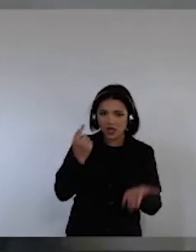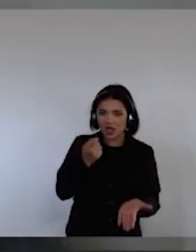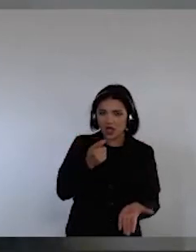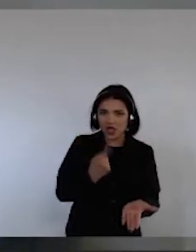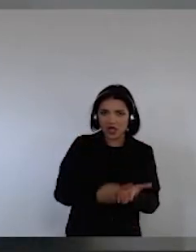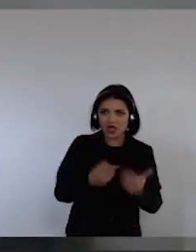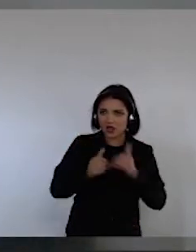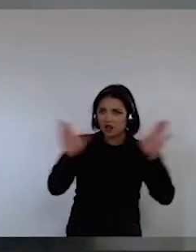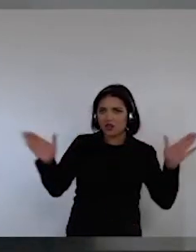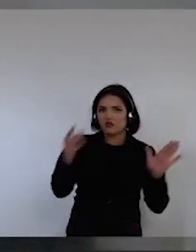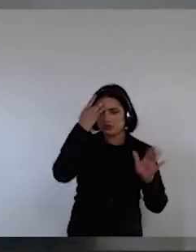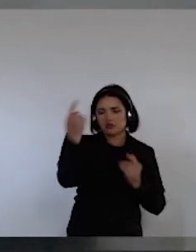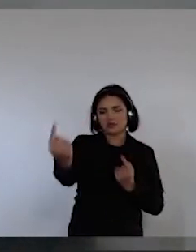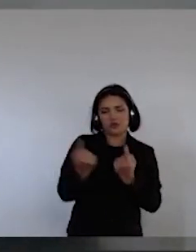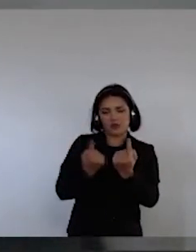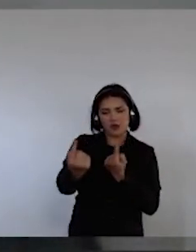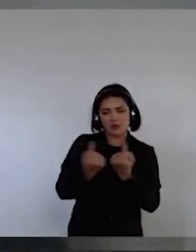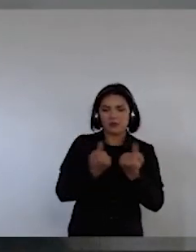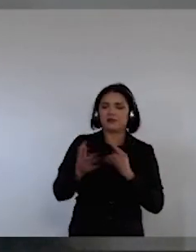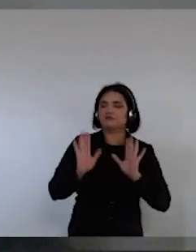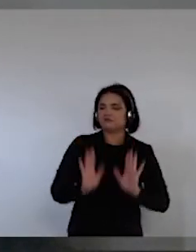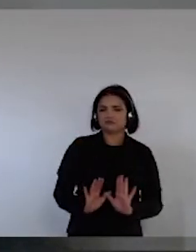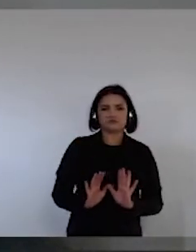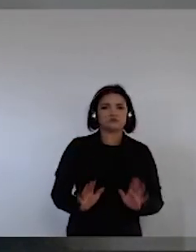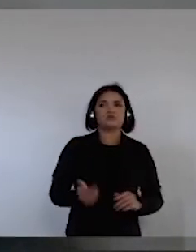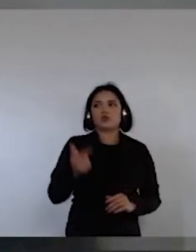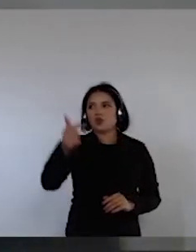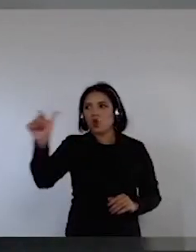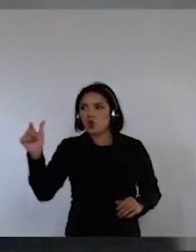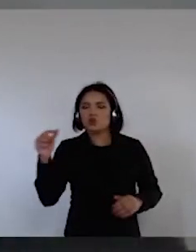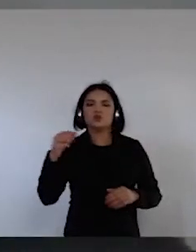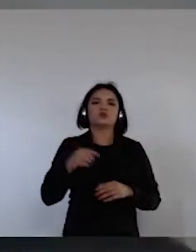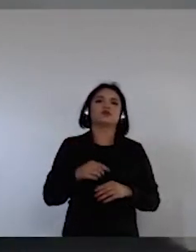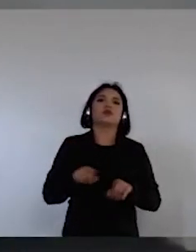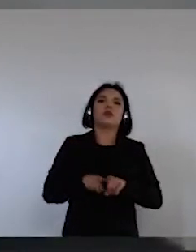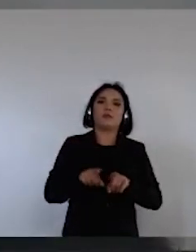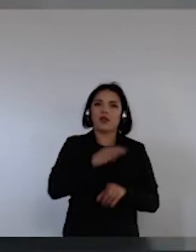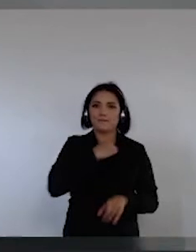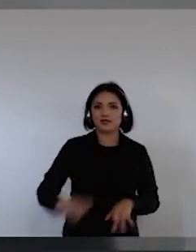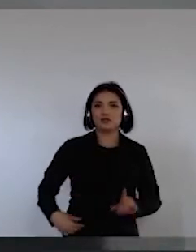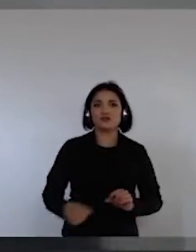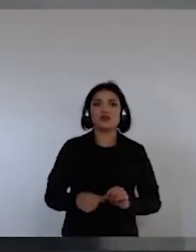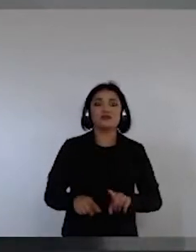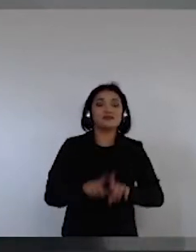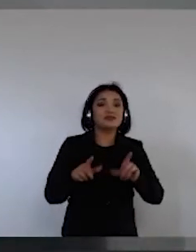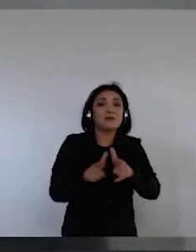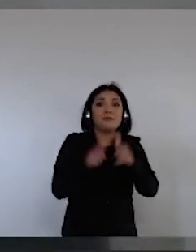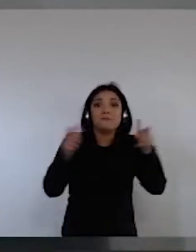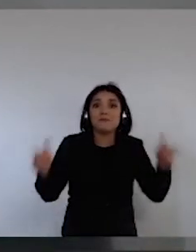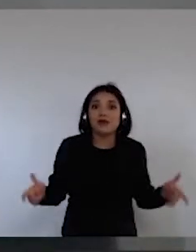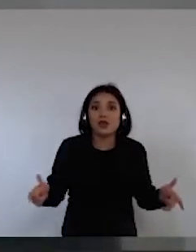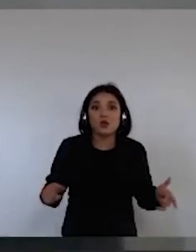a natureza de órgão colegiado ela deixa de existir, porque ficaria apenas na interpretação de um